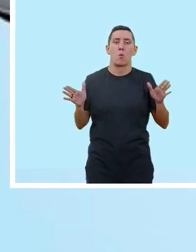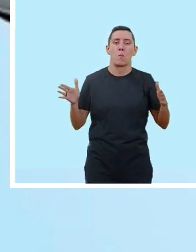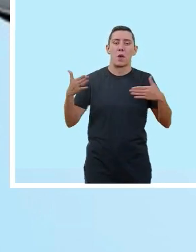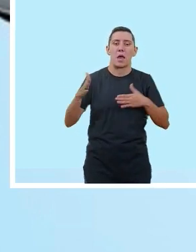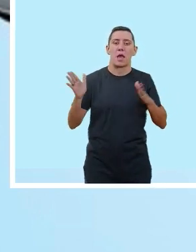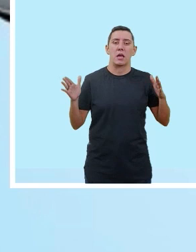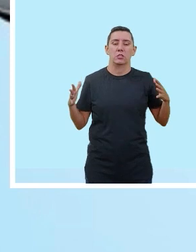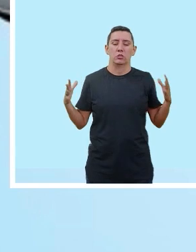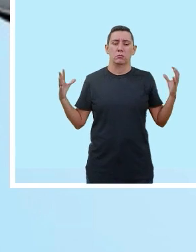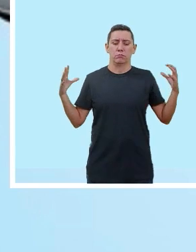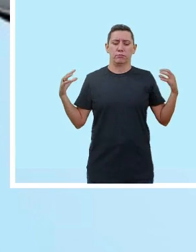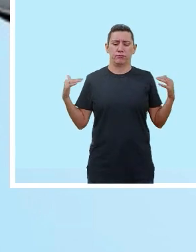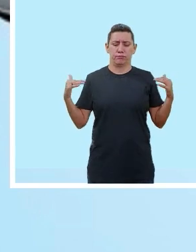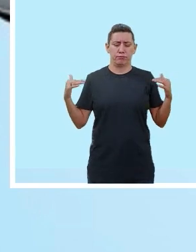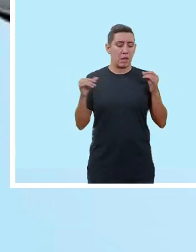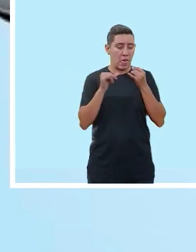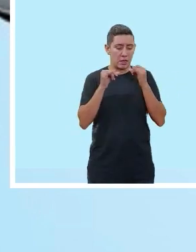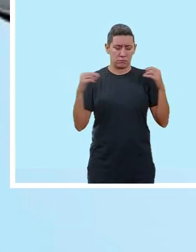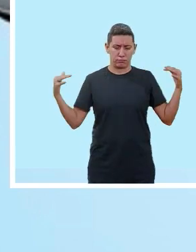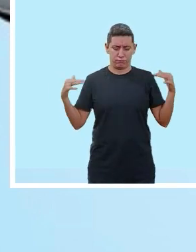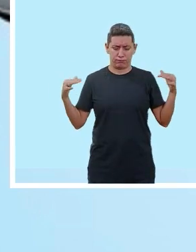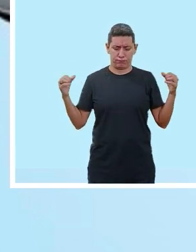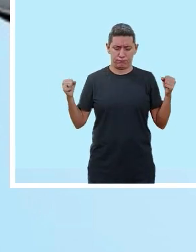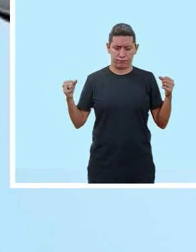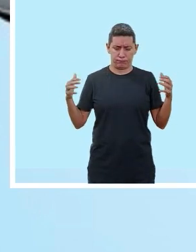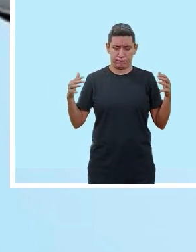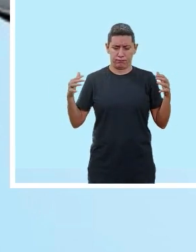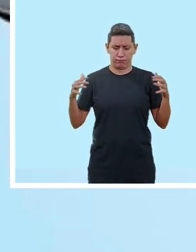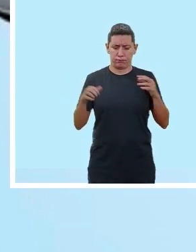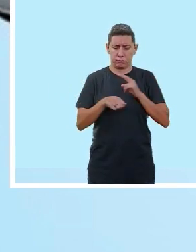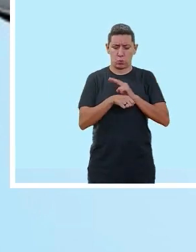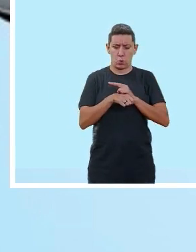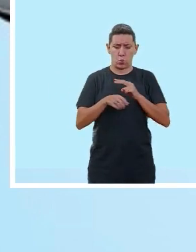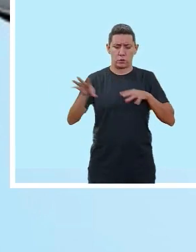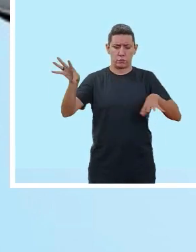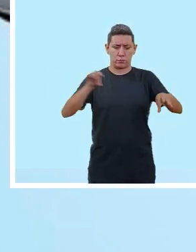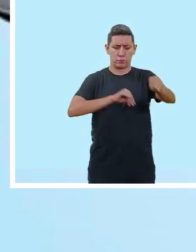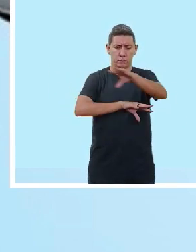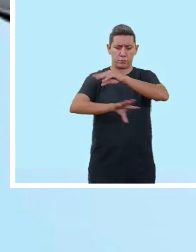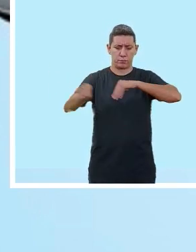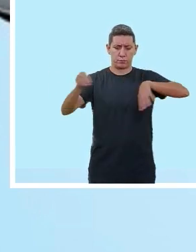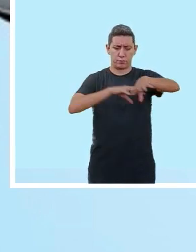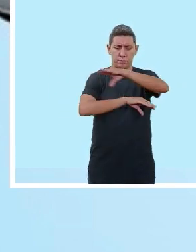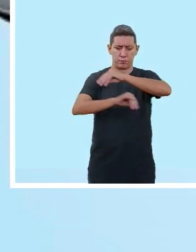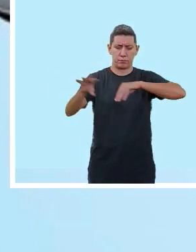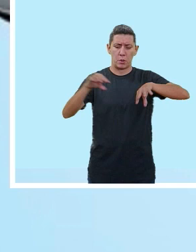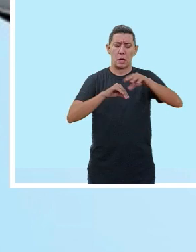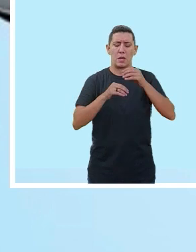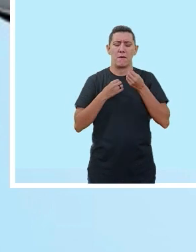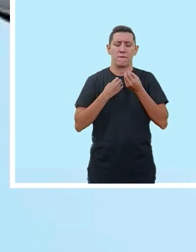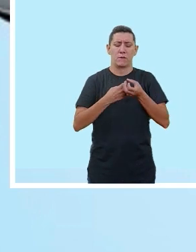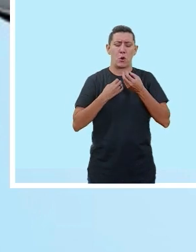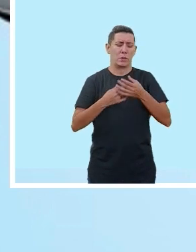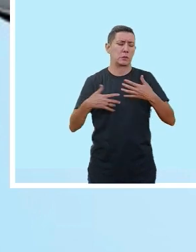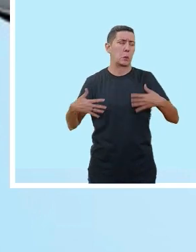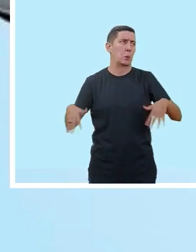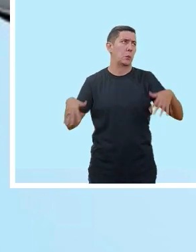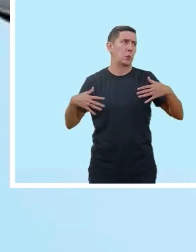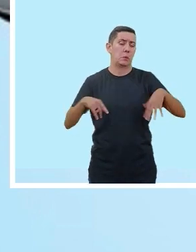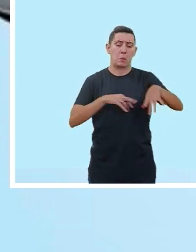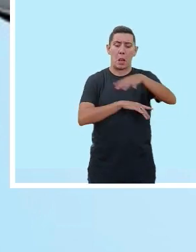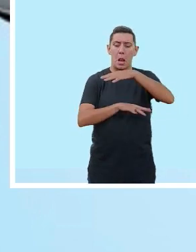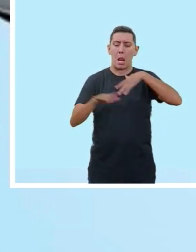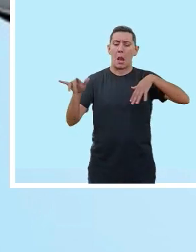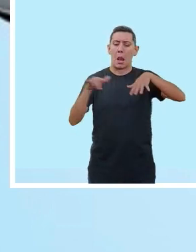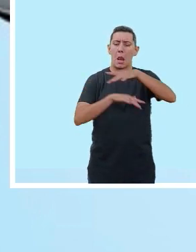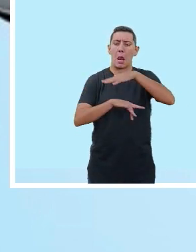energia e essa energia ela é transformada em calor e depois você tem que tirar esse calor de dentro do ambiente. Então, realmente, em termos